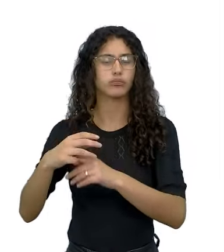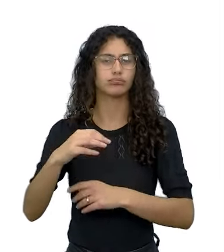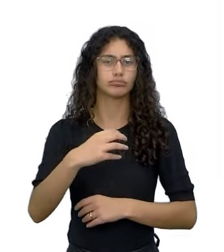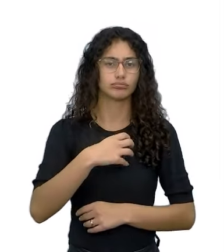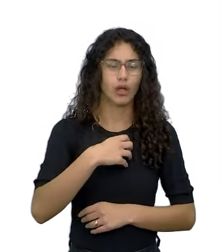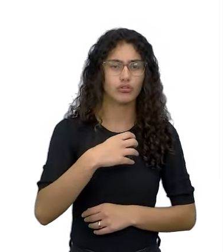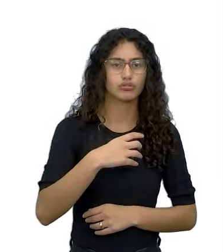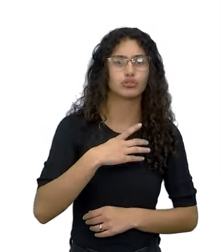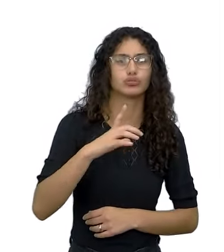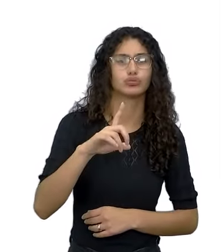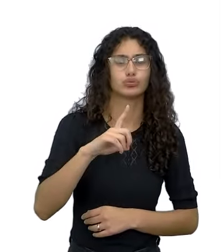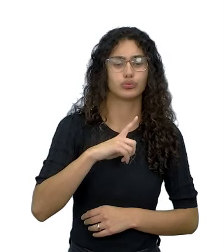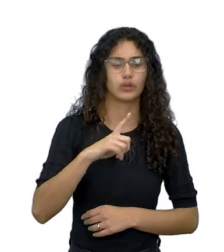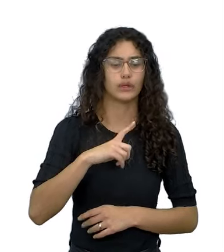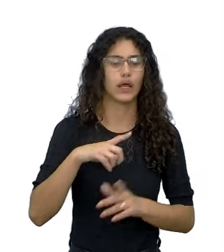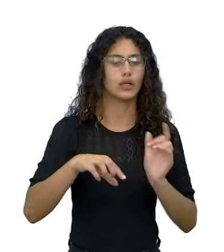ainda